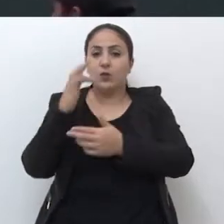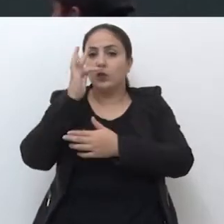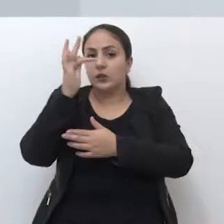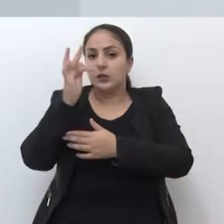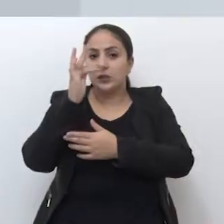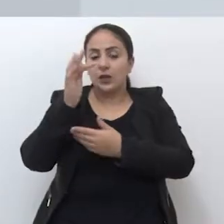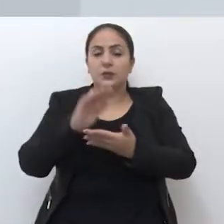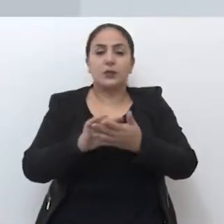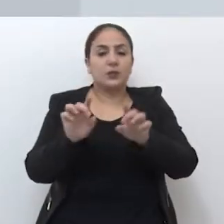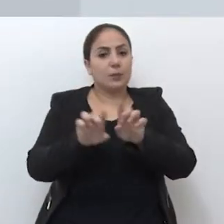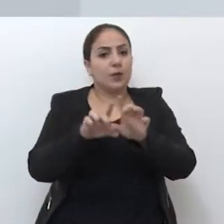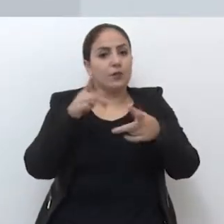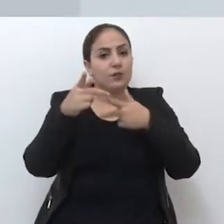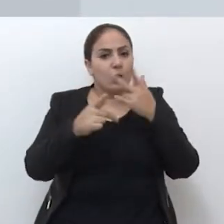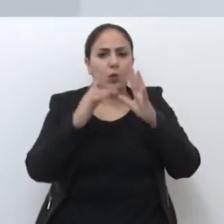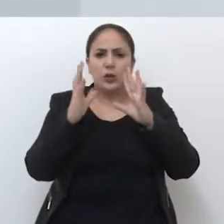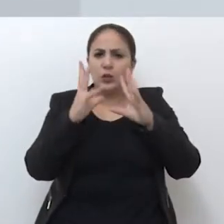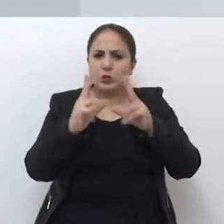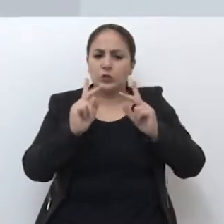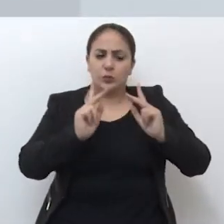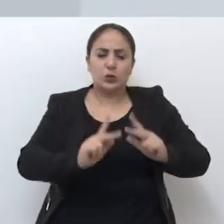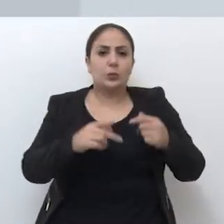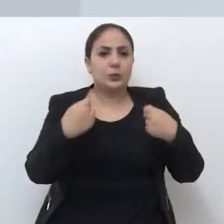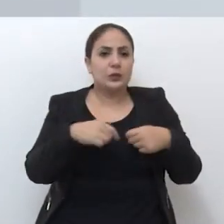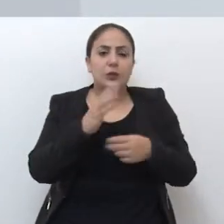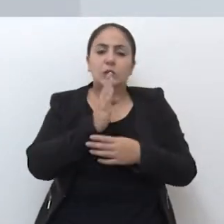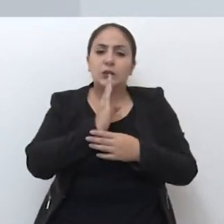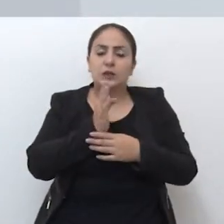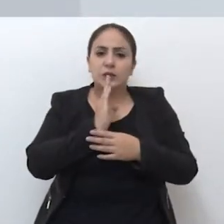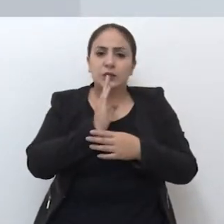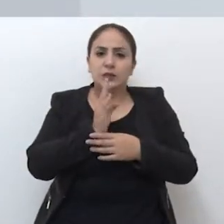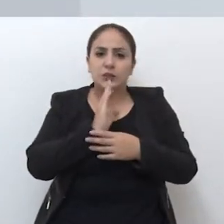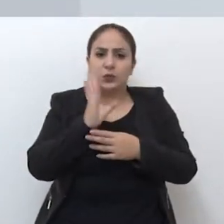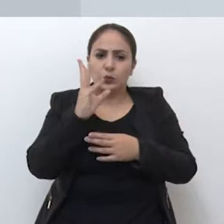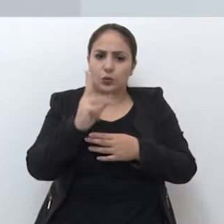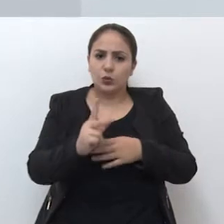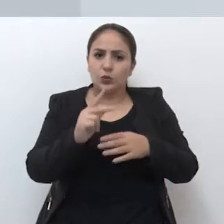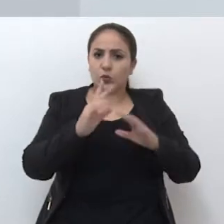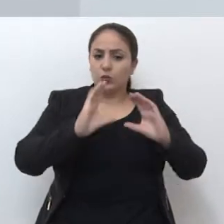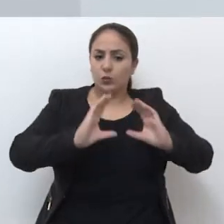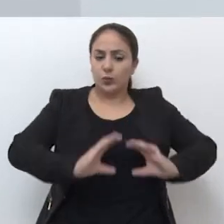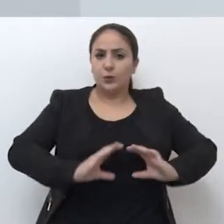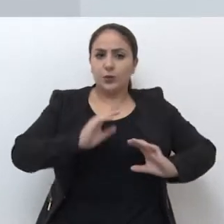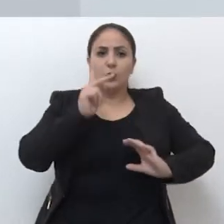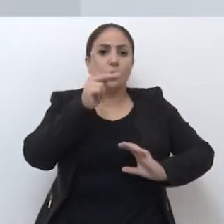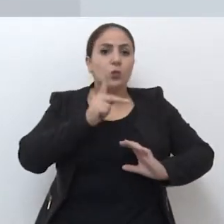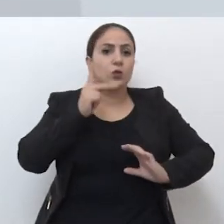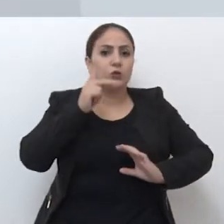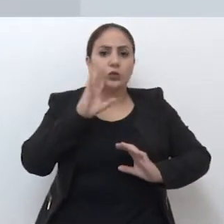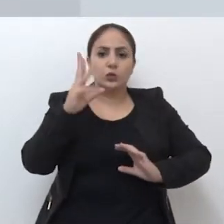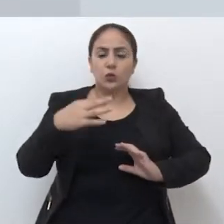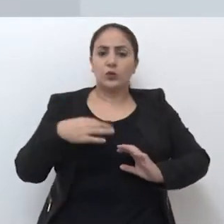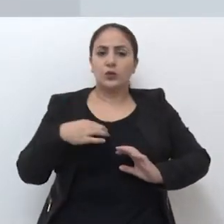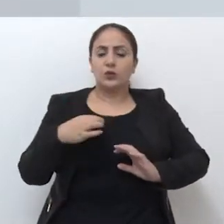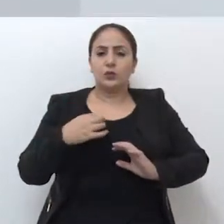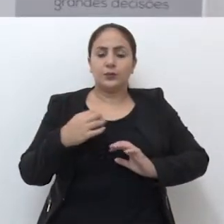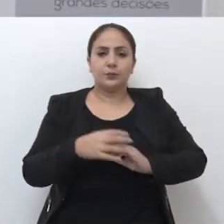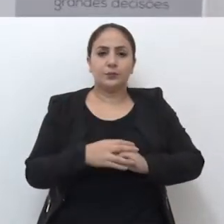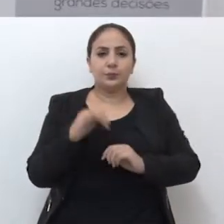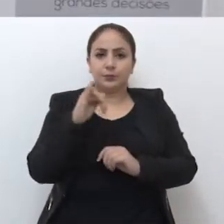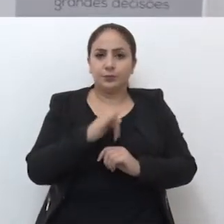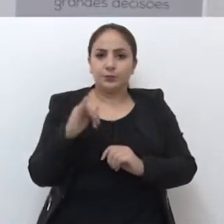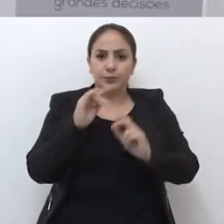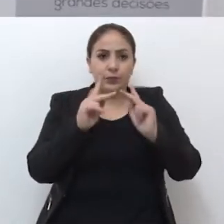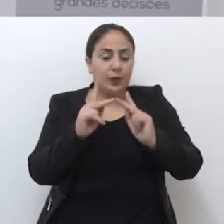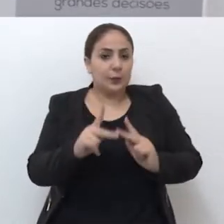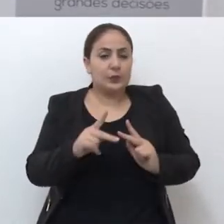Francesa e destacou que os eleitores devem conhecer os posicionamentos políticos de seus candidatos. Acho que é